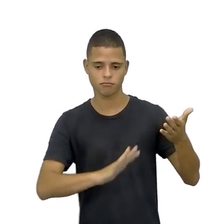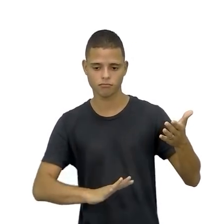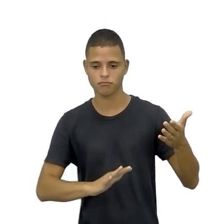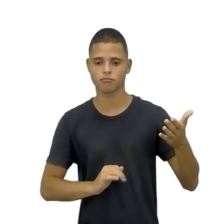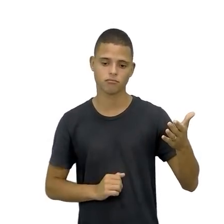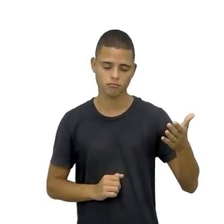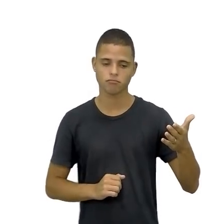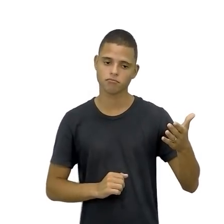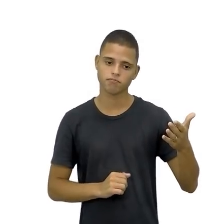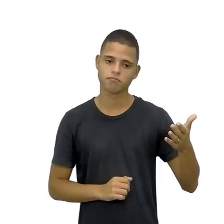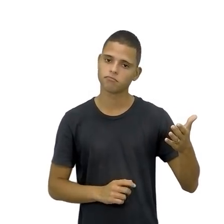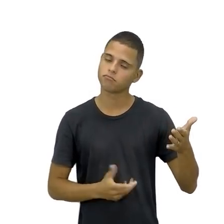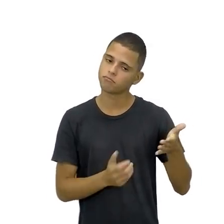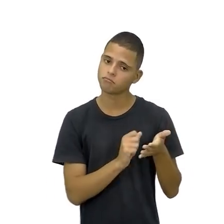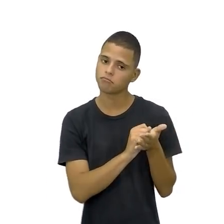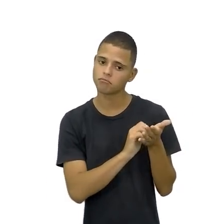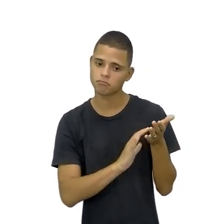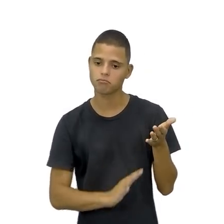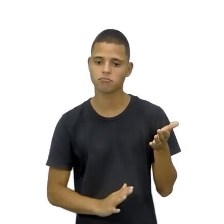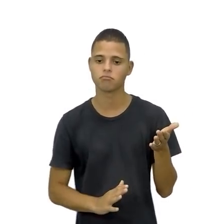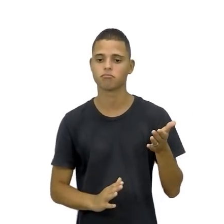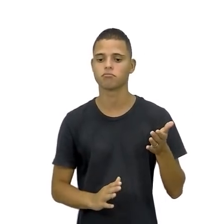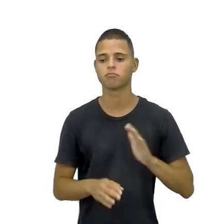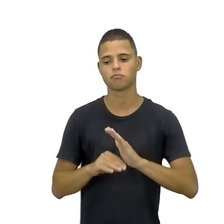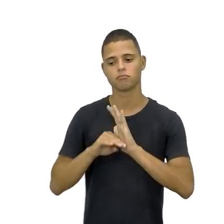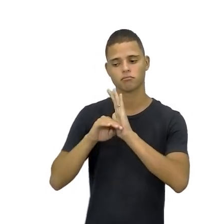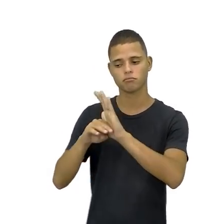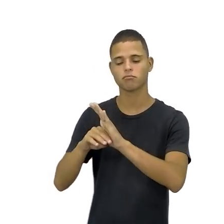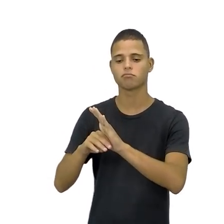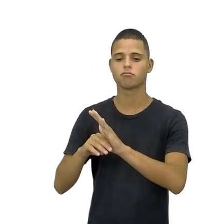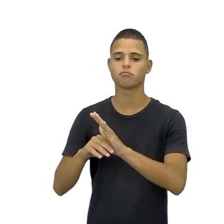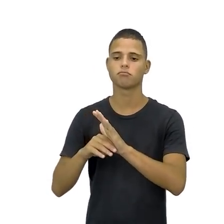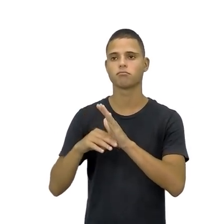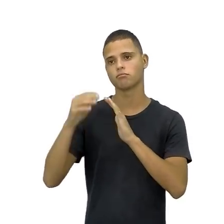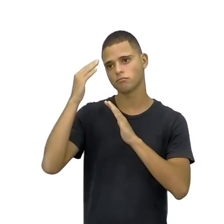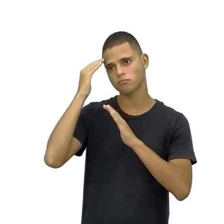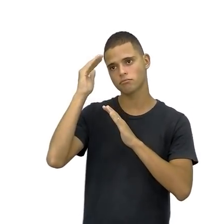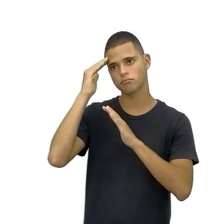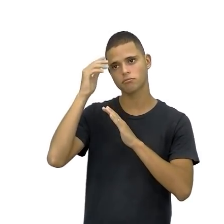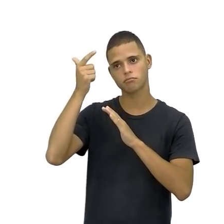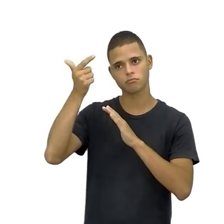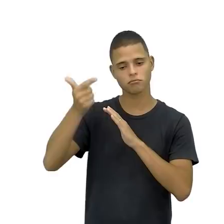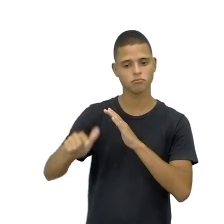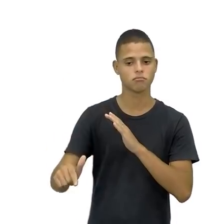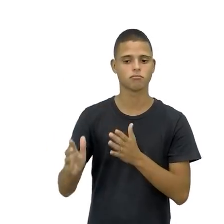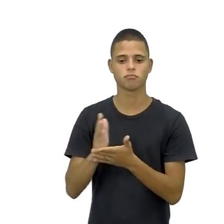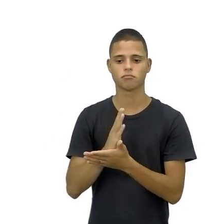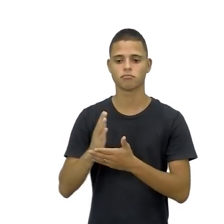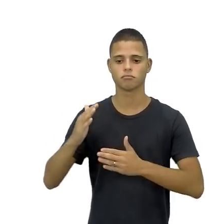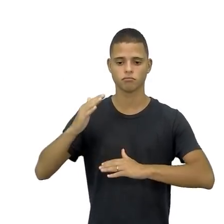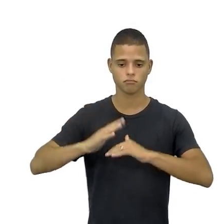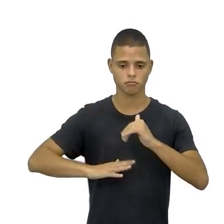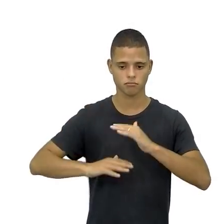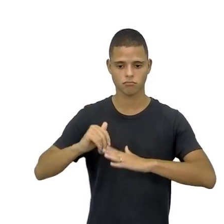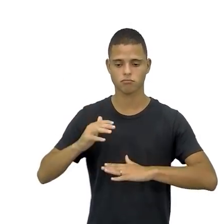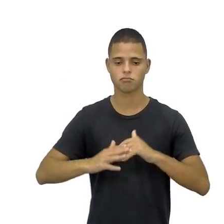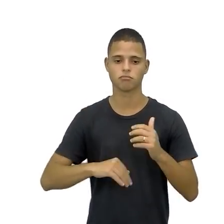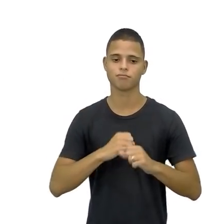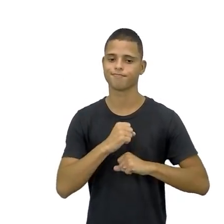então, de certa forma, vão ser essa retomada, né, da consolidação dessas habilidades, anos séries que